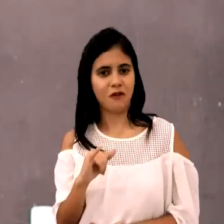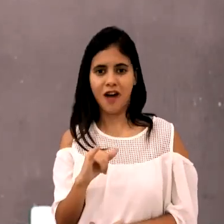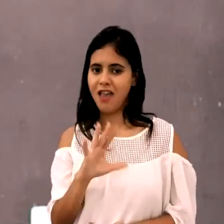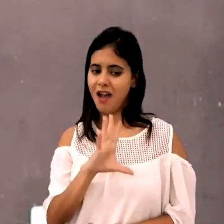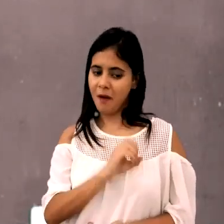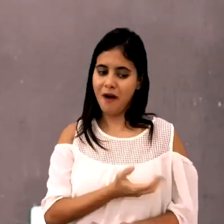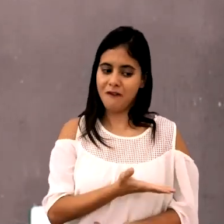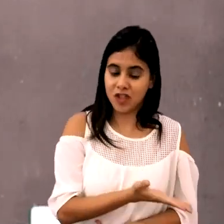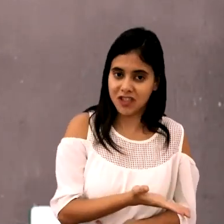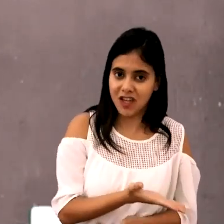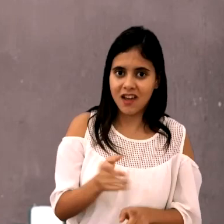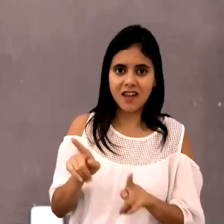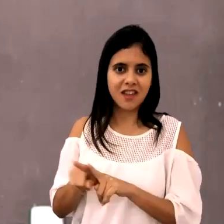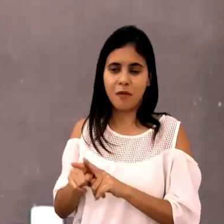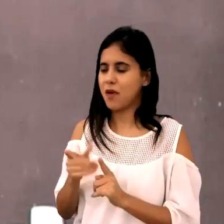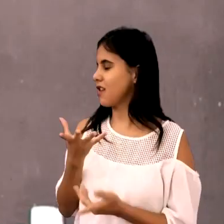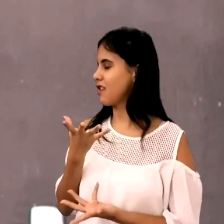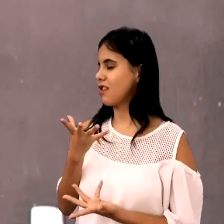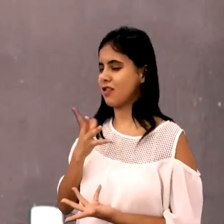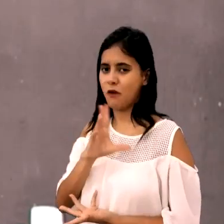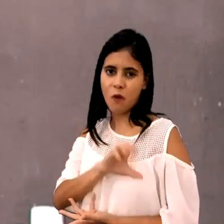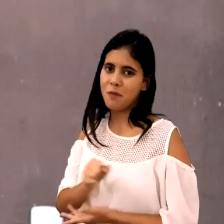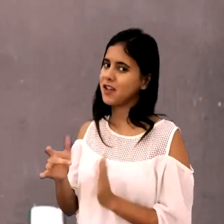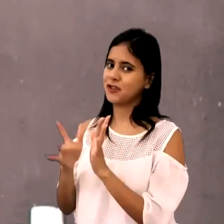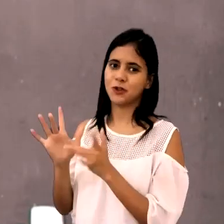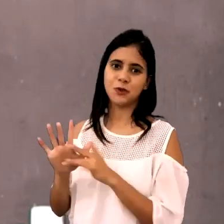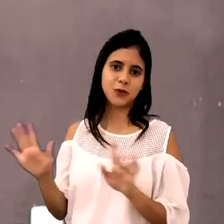Da mesma forma, as meninas, os meninos.